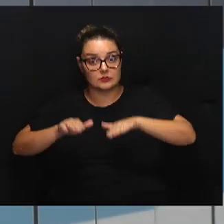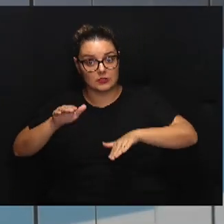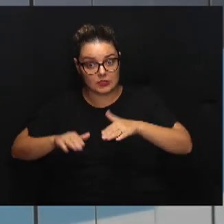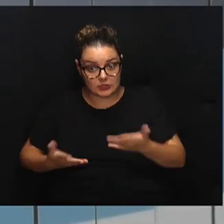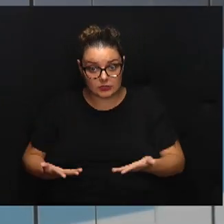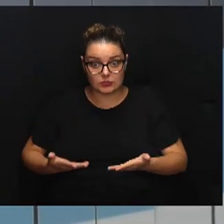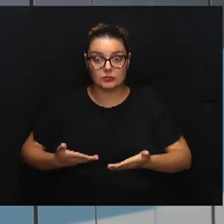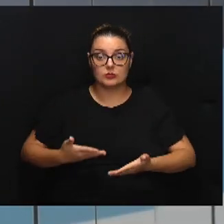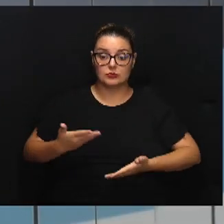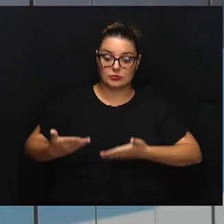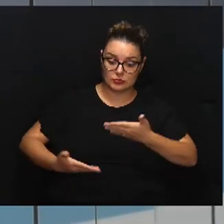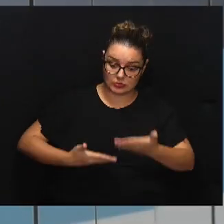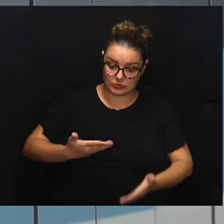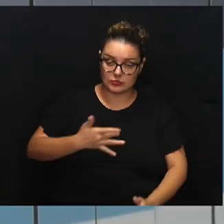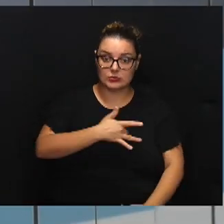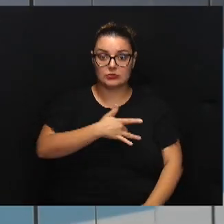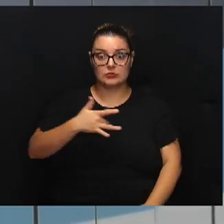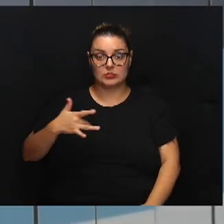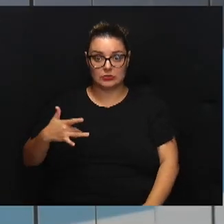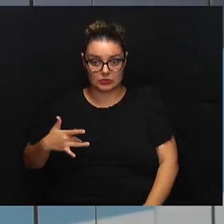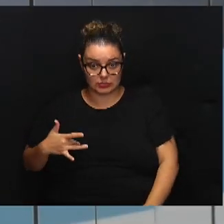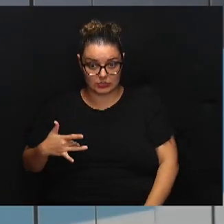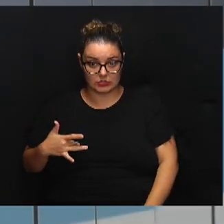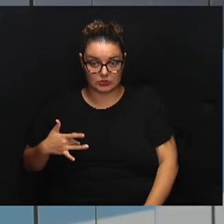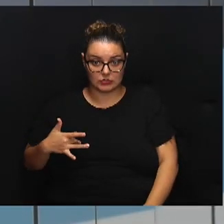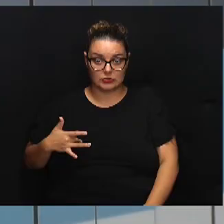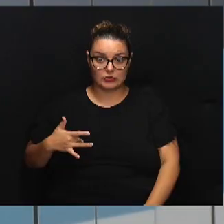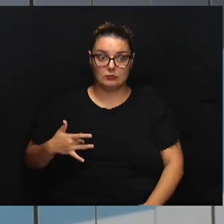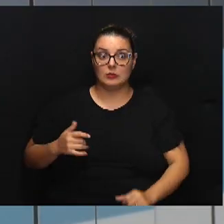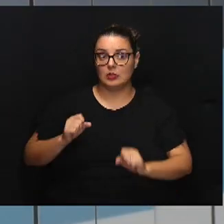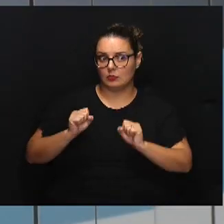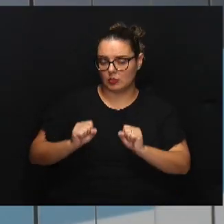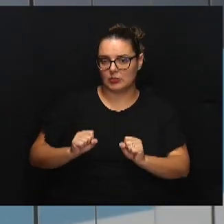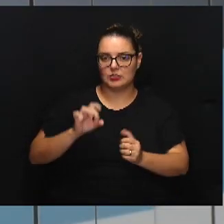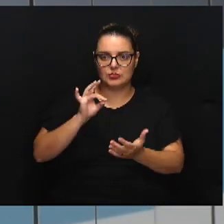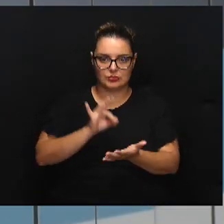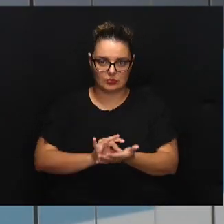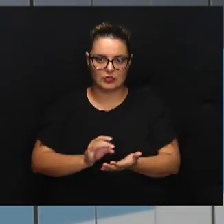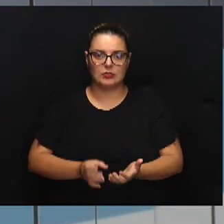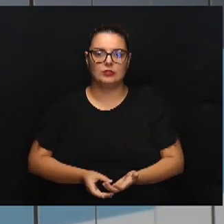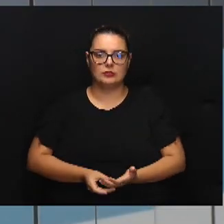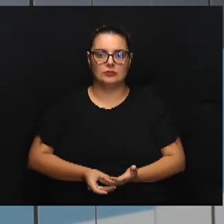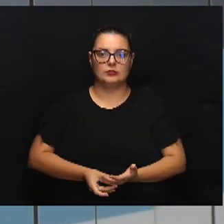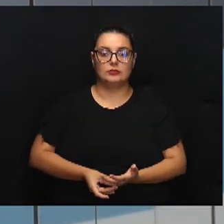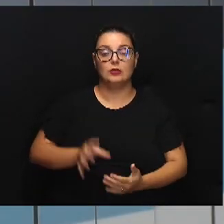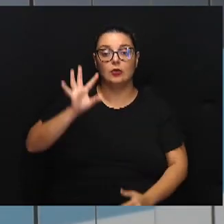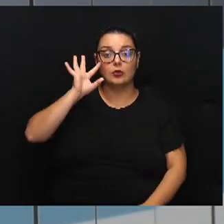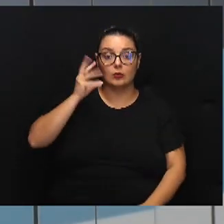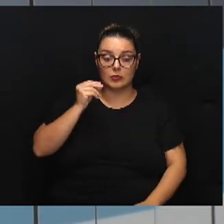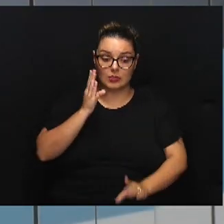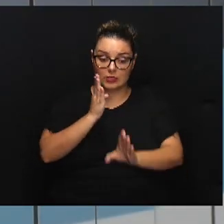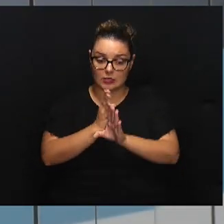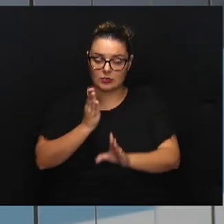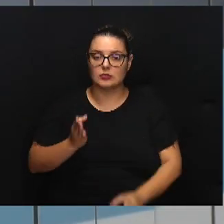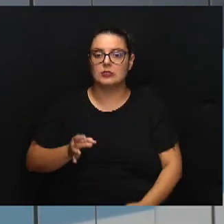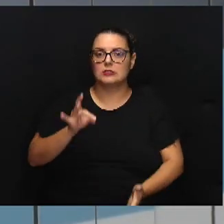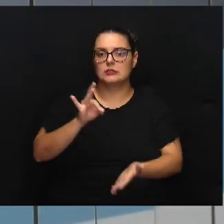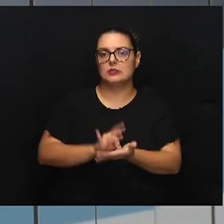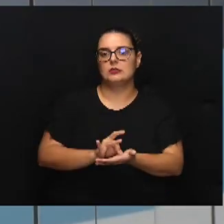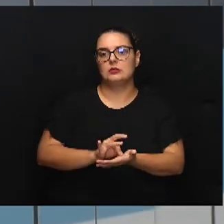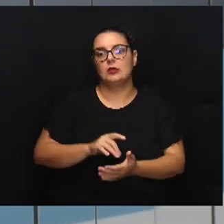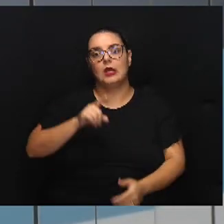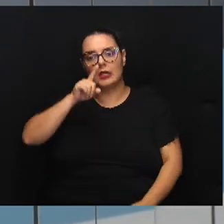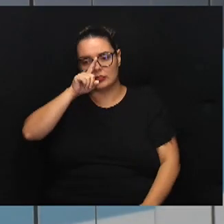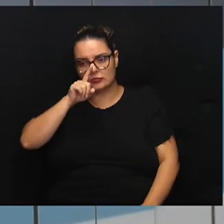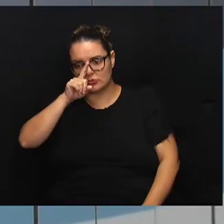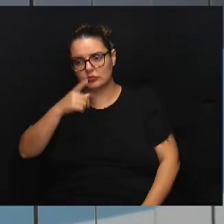dos serviços de saúde para, de fato, compreender e identificar exatamente os fatores de risco